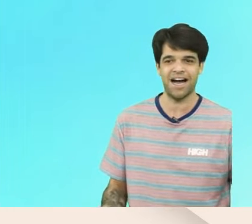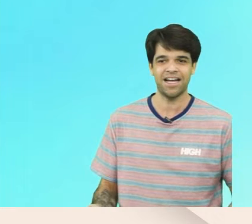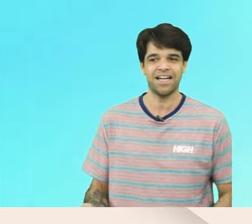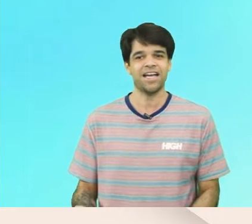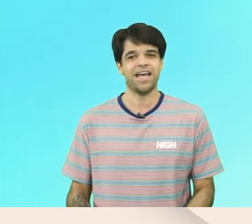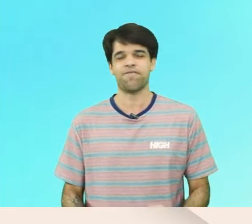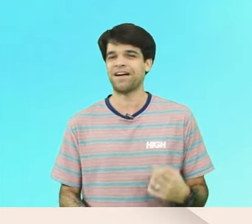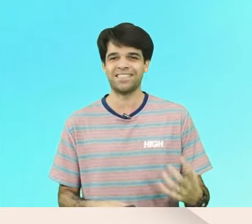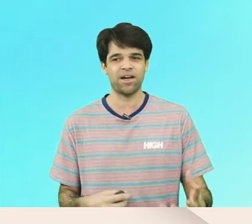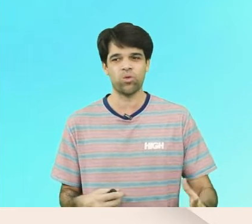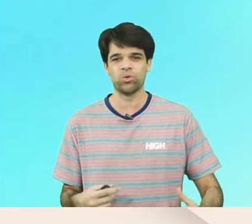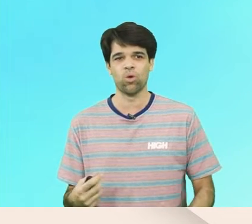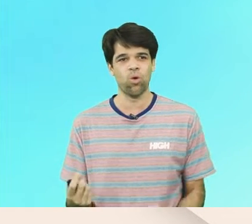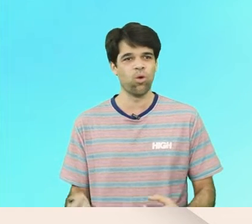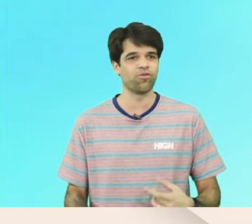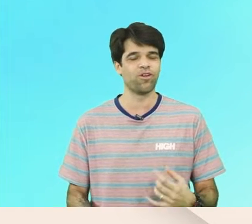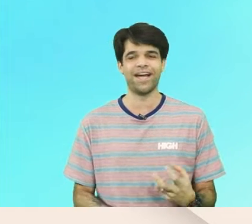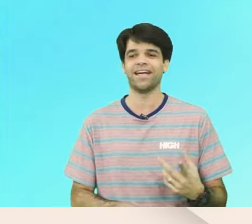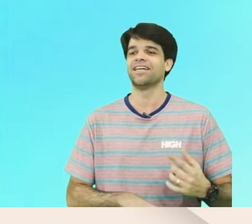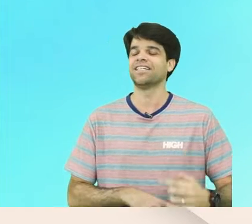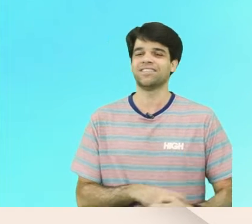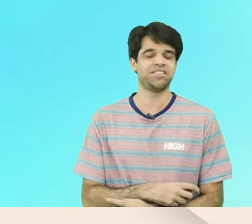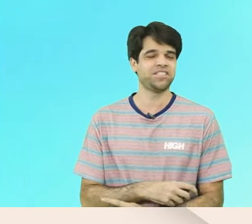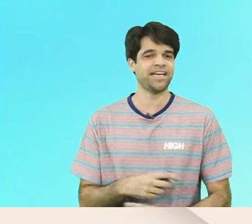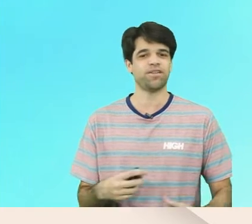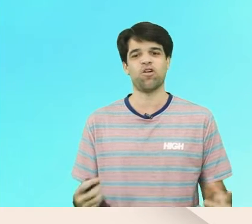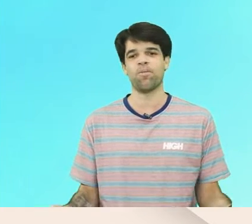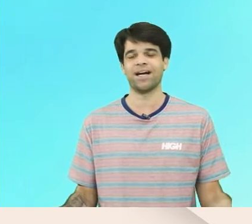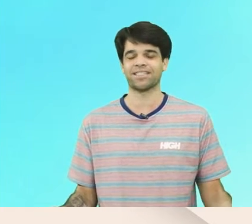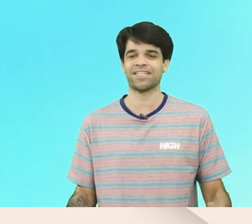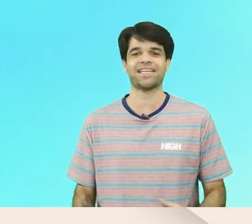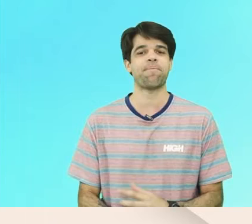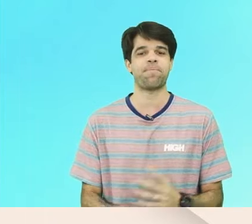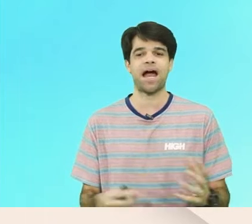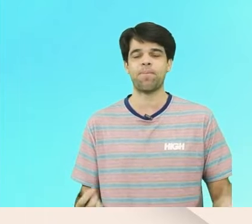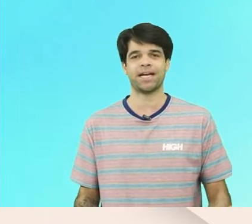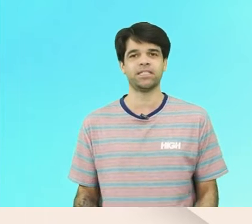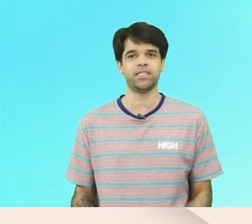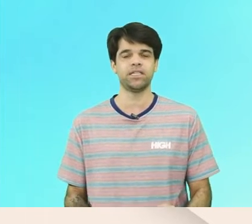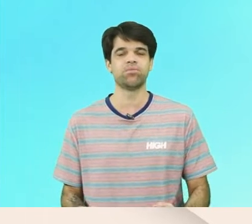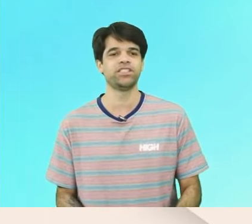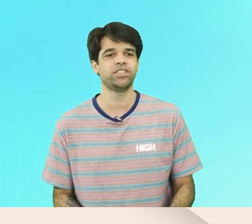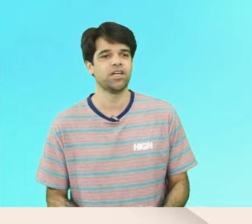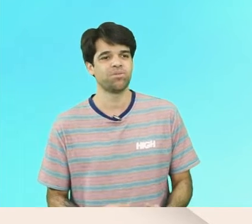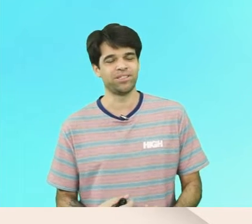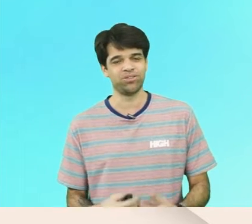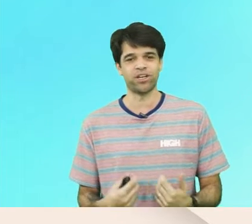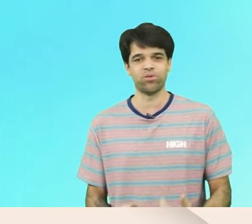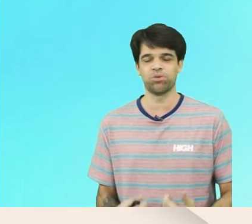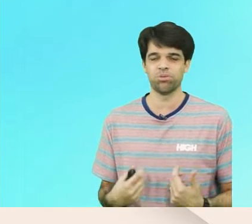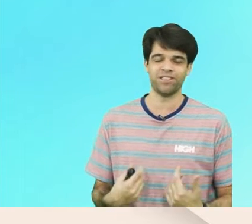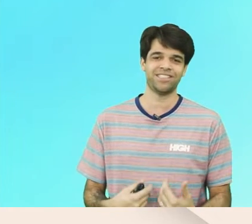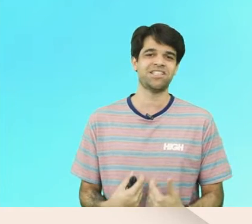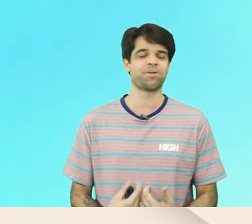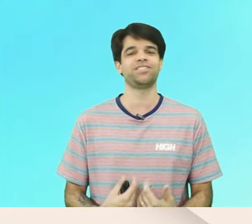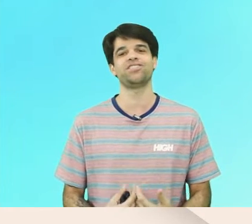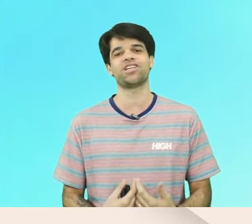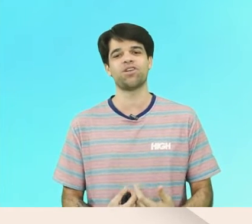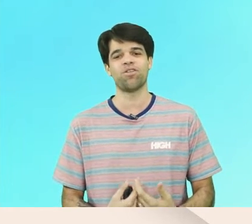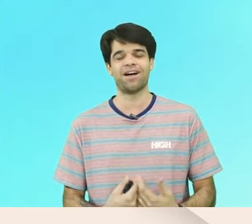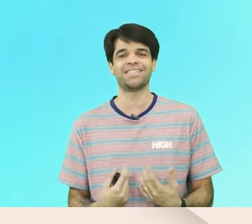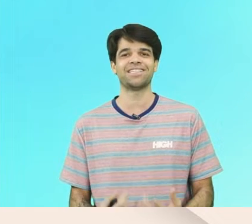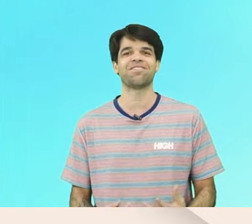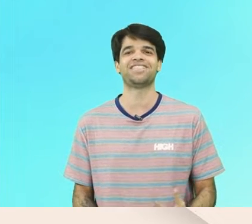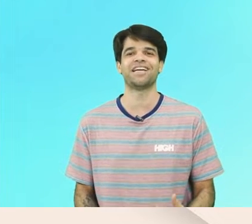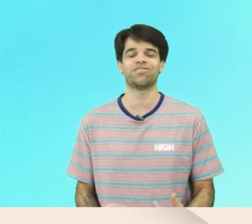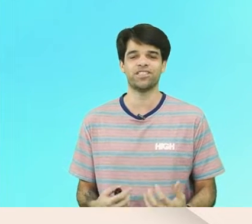que inovar é fazer algo novo, é, de certa forma, quebrar paradigmas, mas o Jerome Bruner ensina para a gente